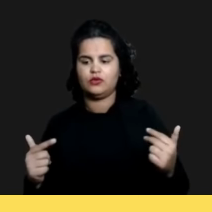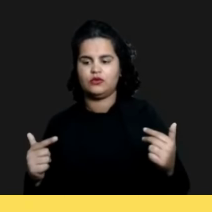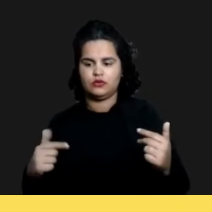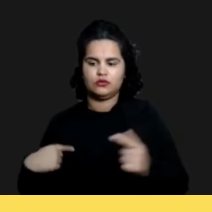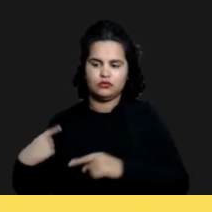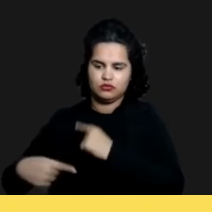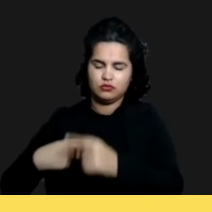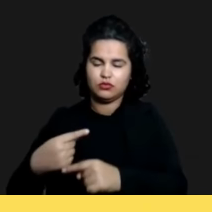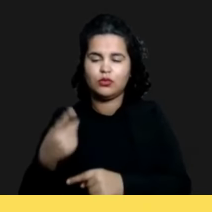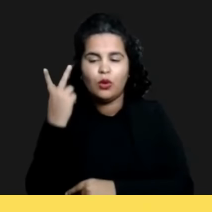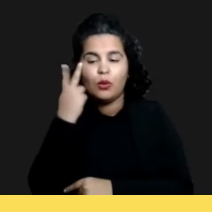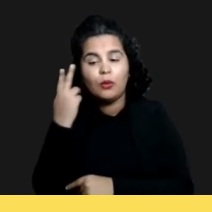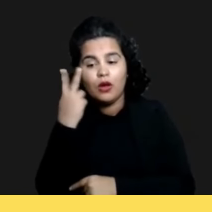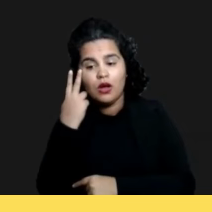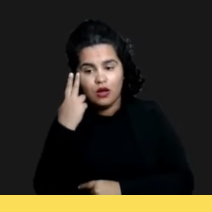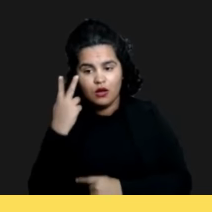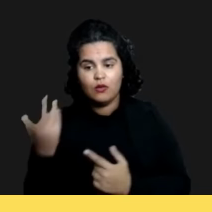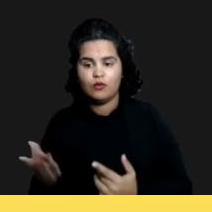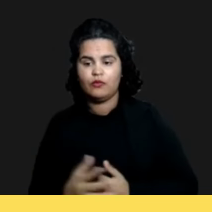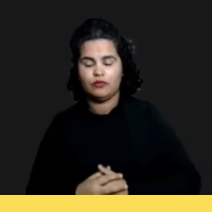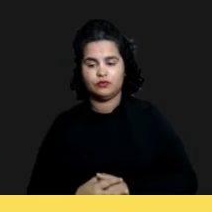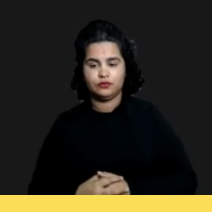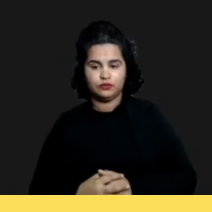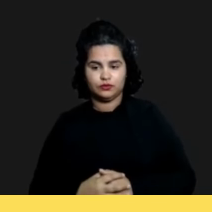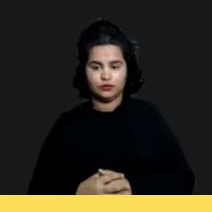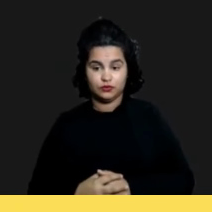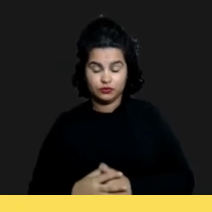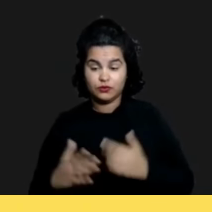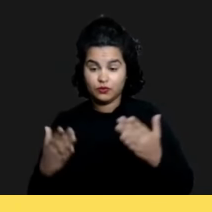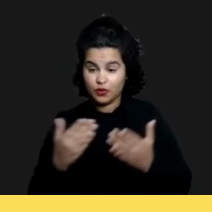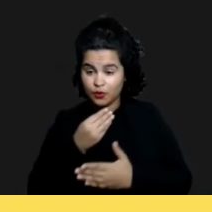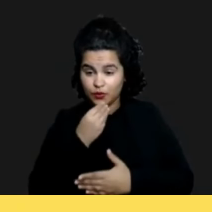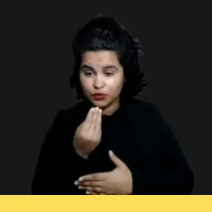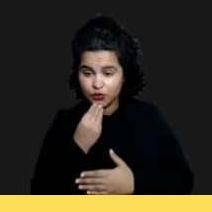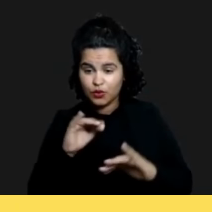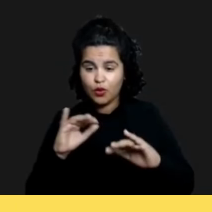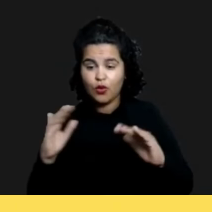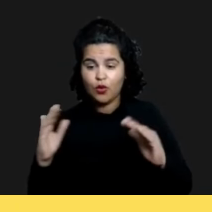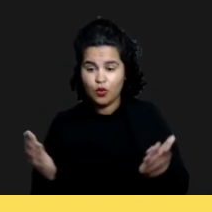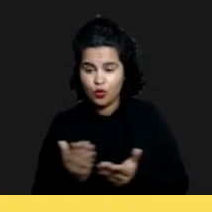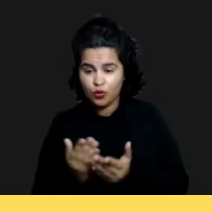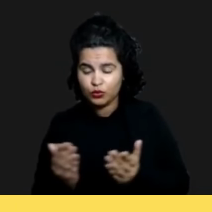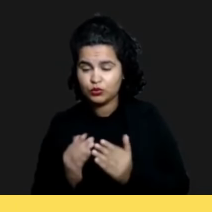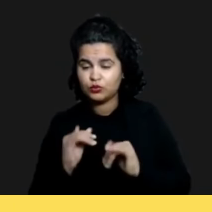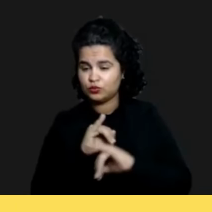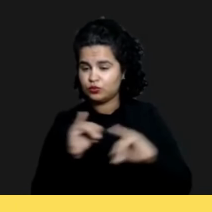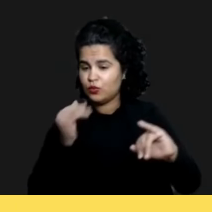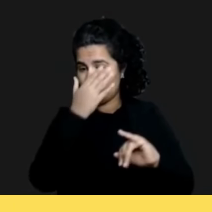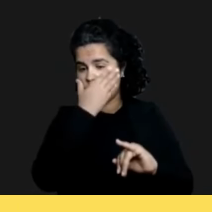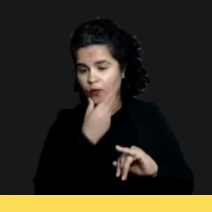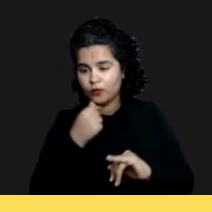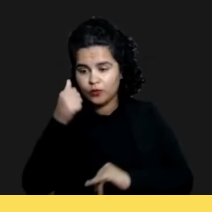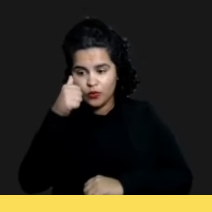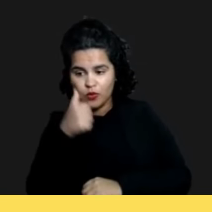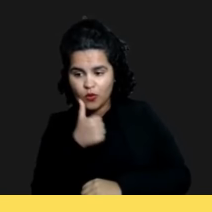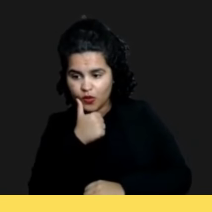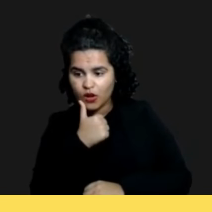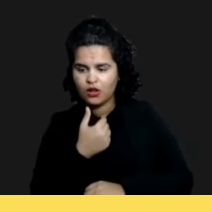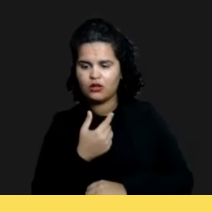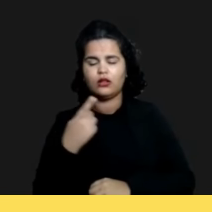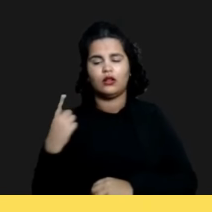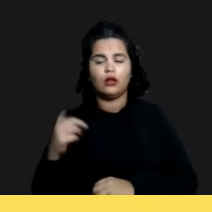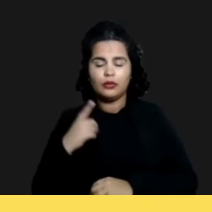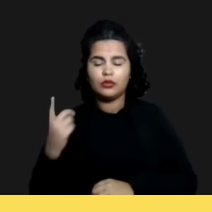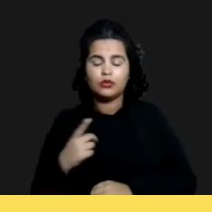da normalidade. Digo nessa oportunidade às senhoras e senhores